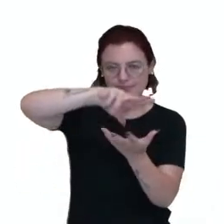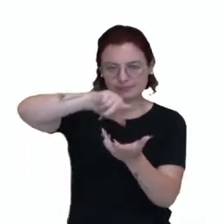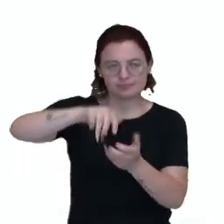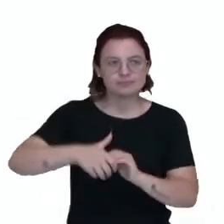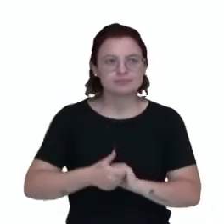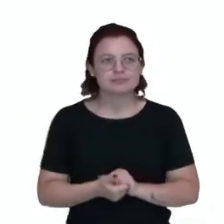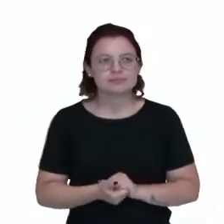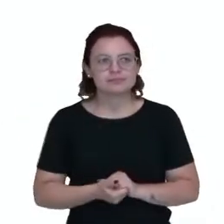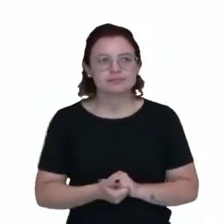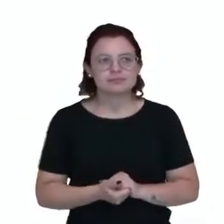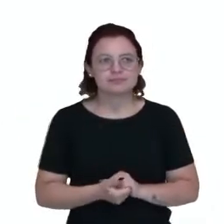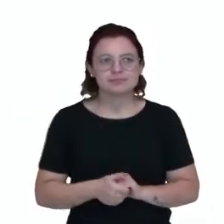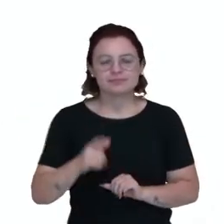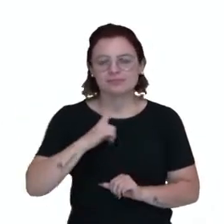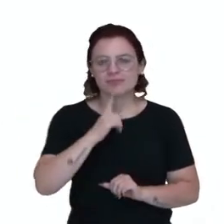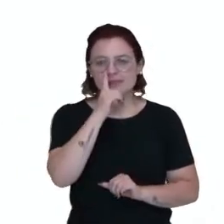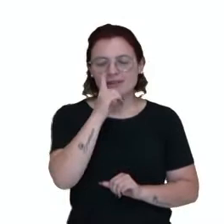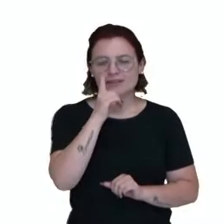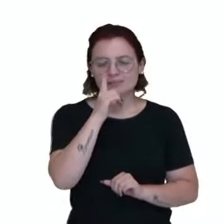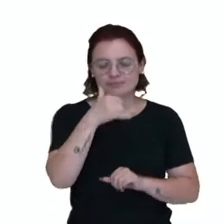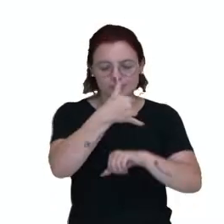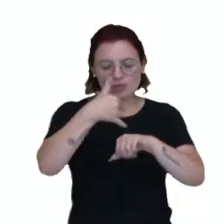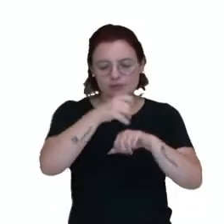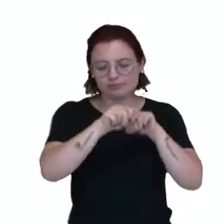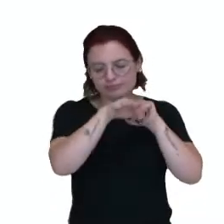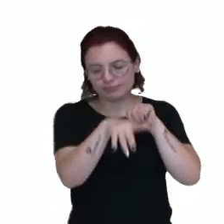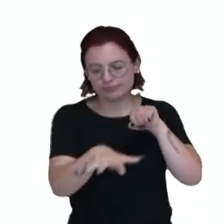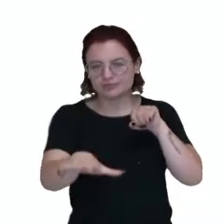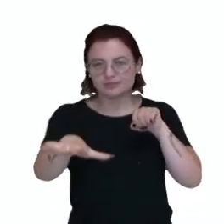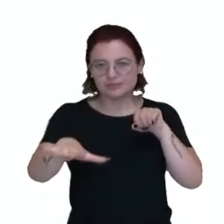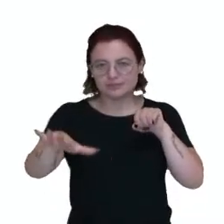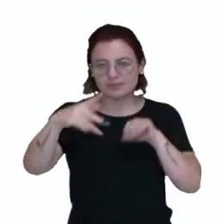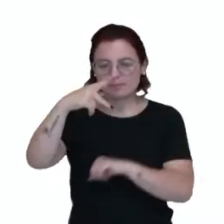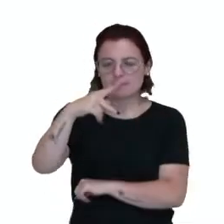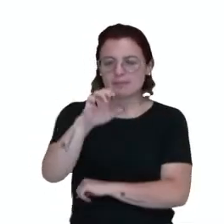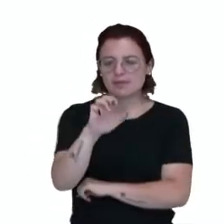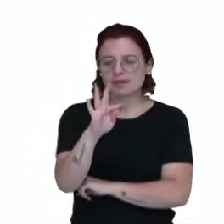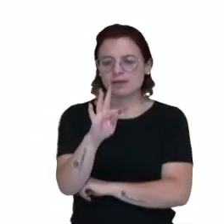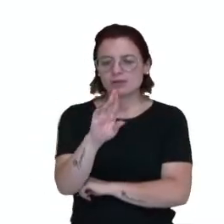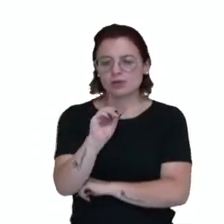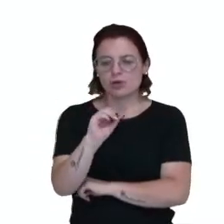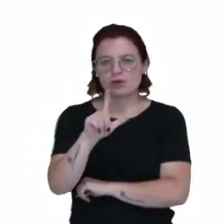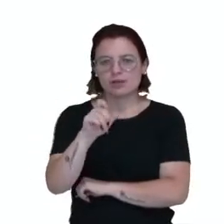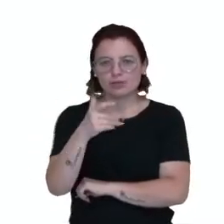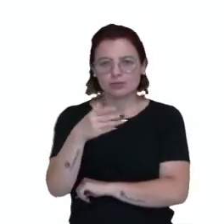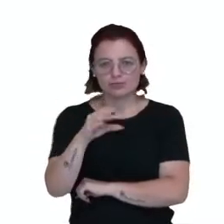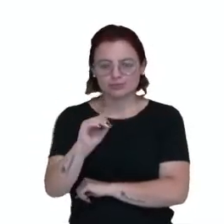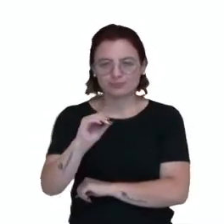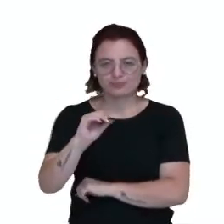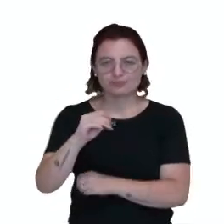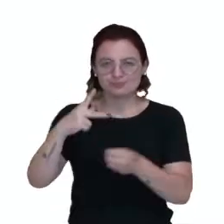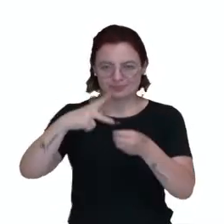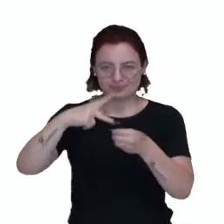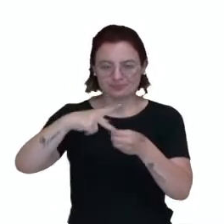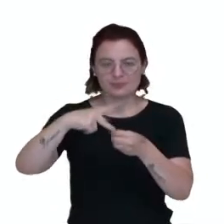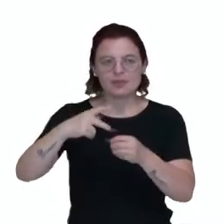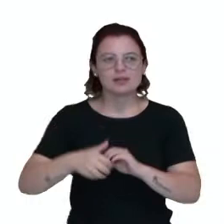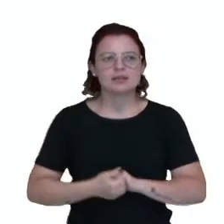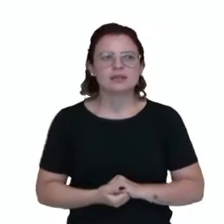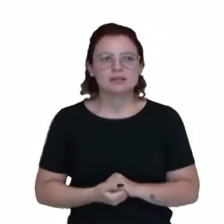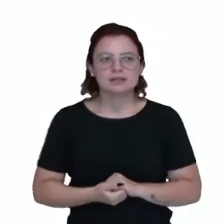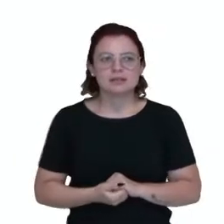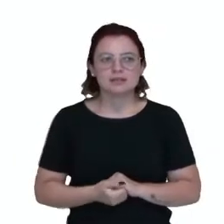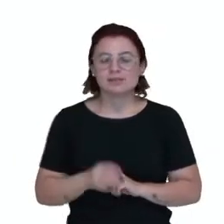e vertendo deste barril, petróleo. Petróleo é a principal fonte dos hidrocarbonetos que